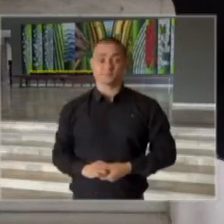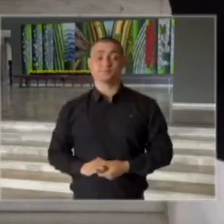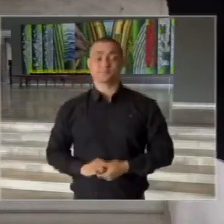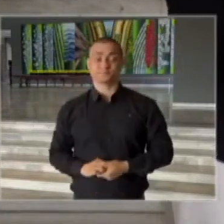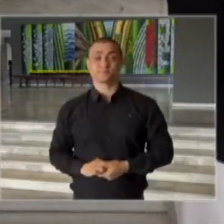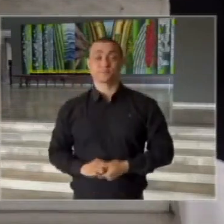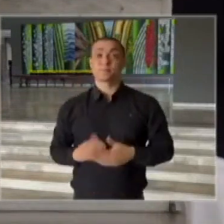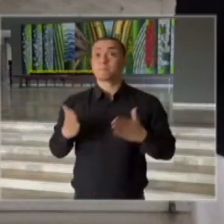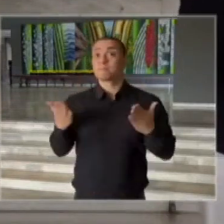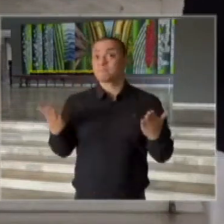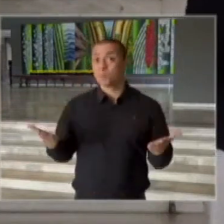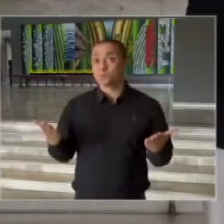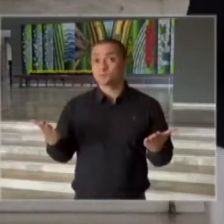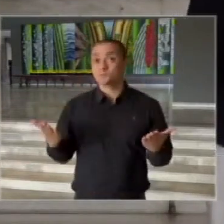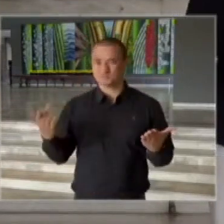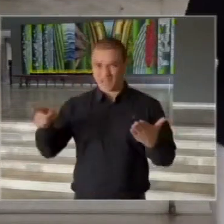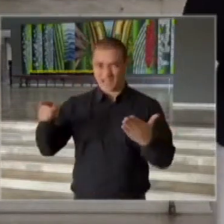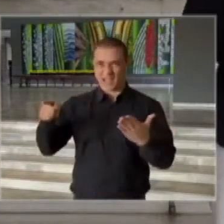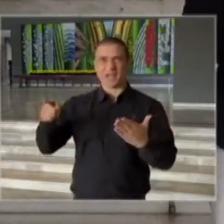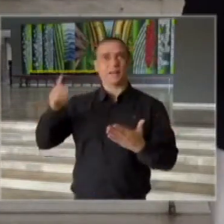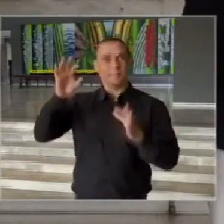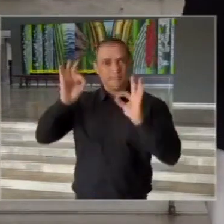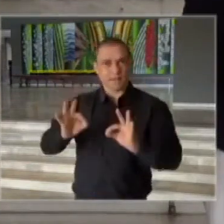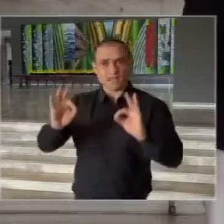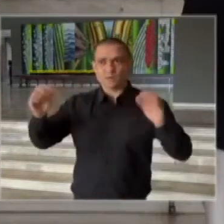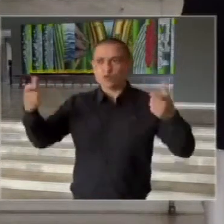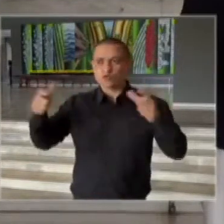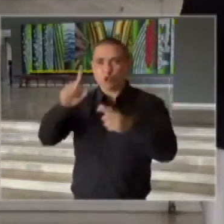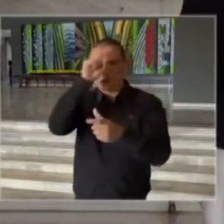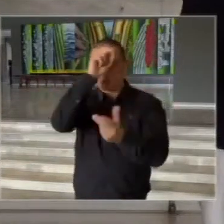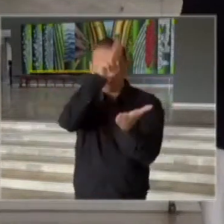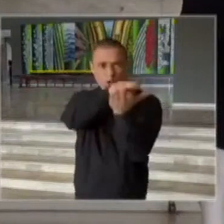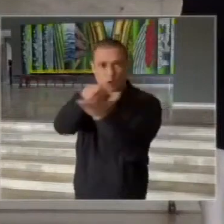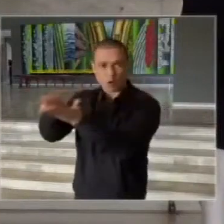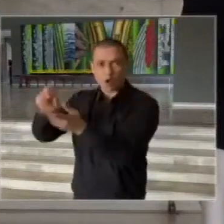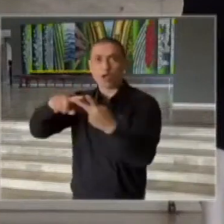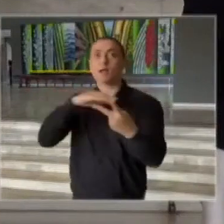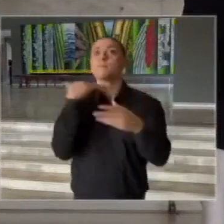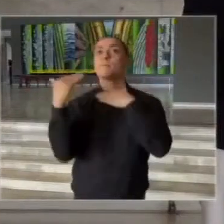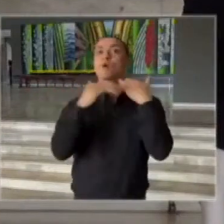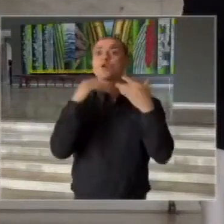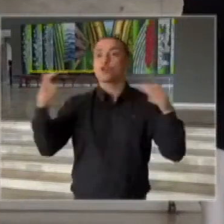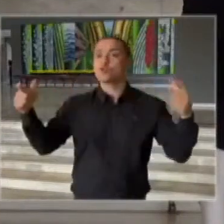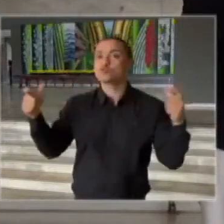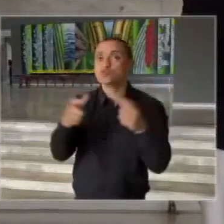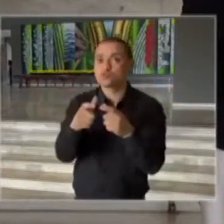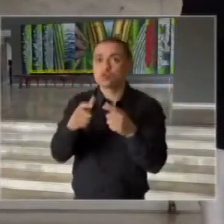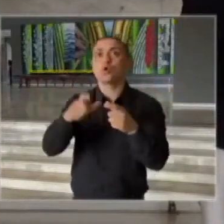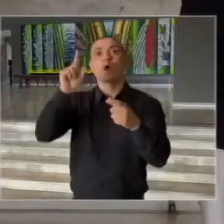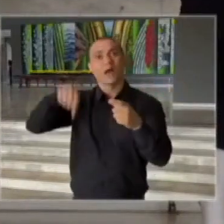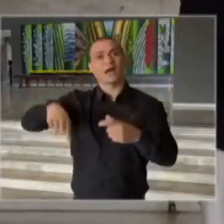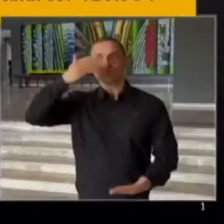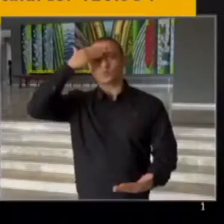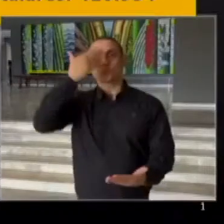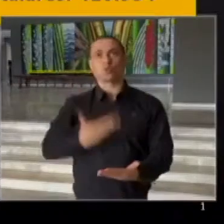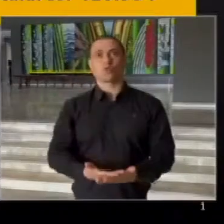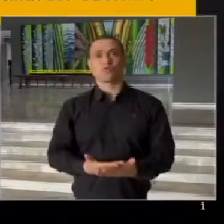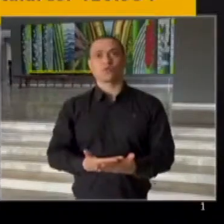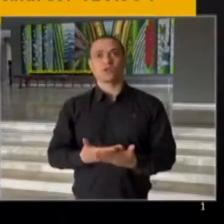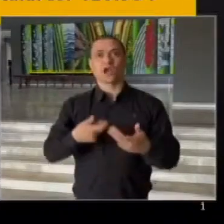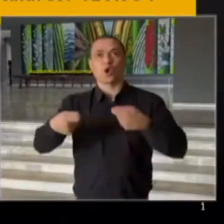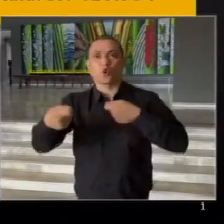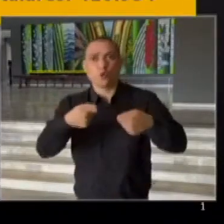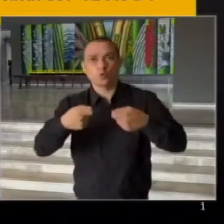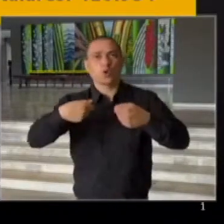Coronavac. Portanto, uma queda direta da hospitalização e óbitos de pessoas em São Paulo. Já